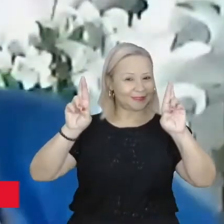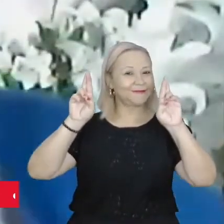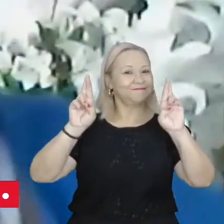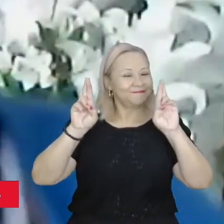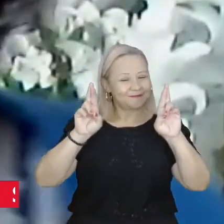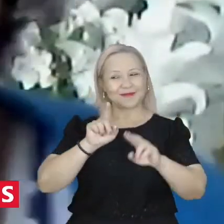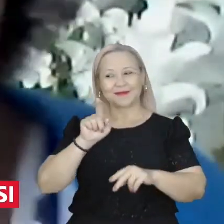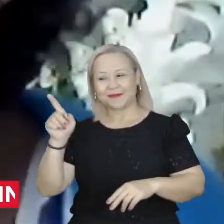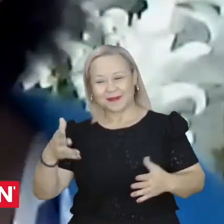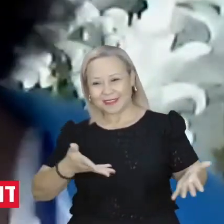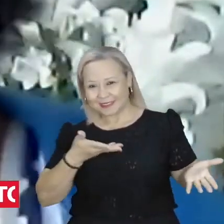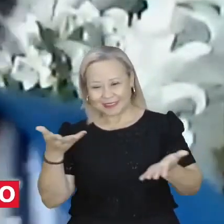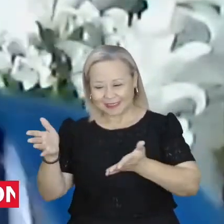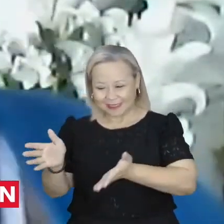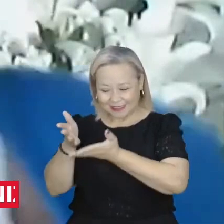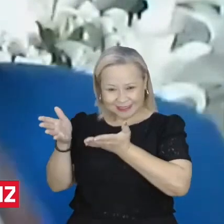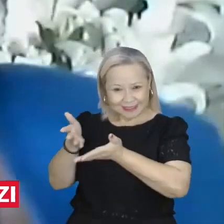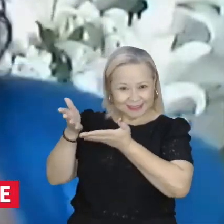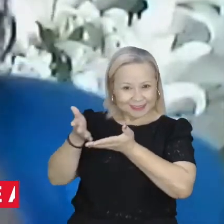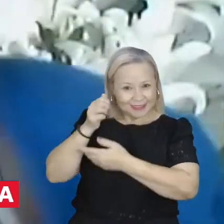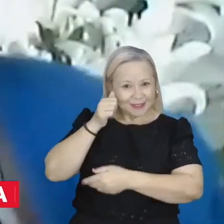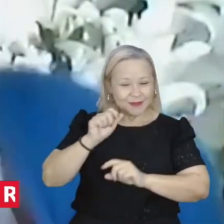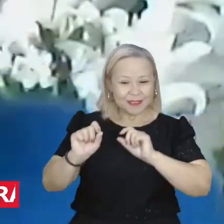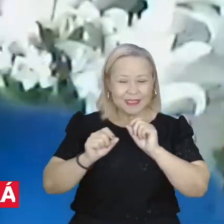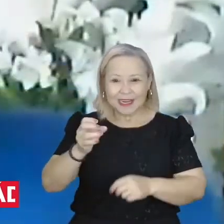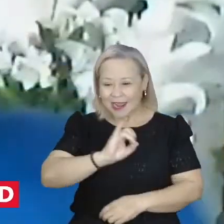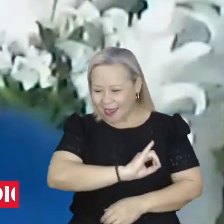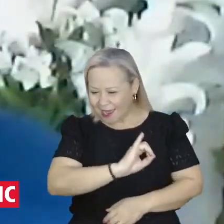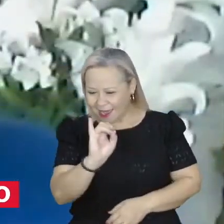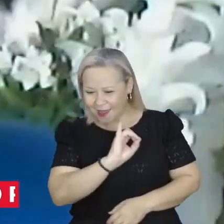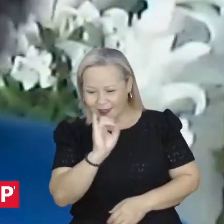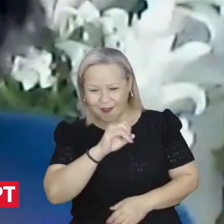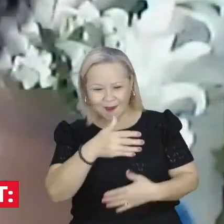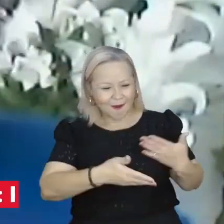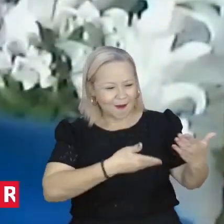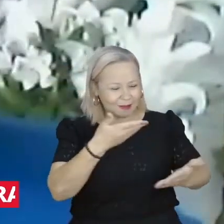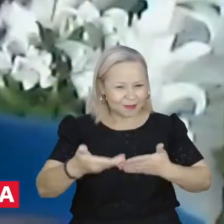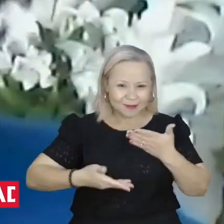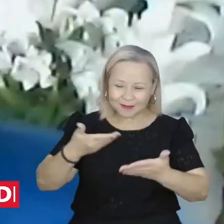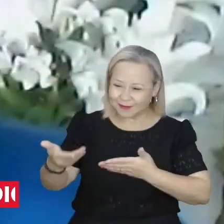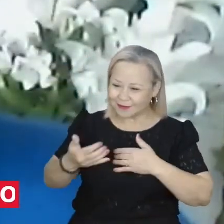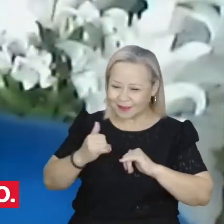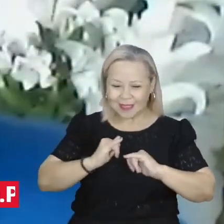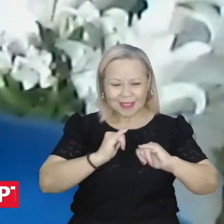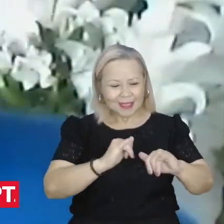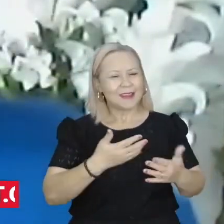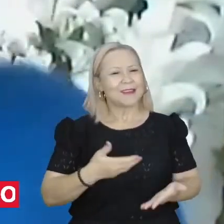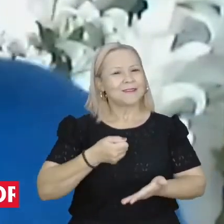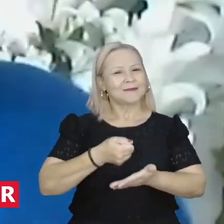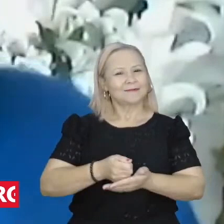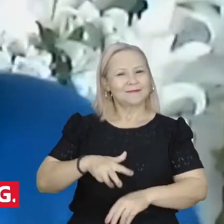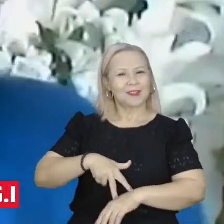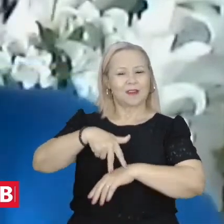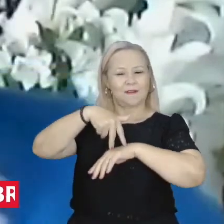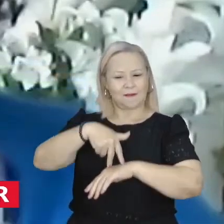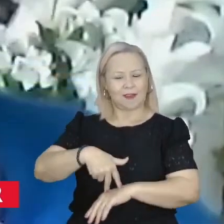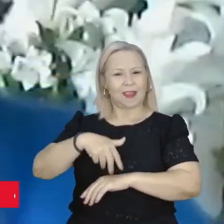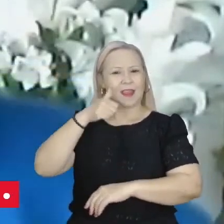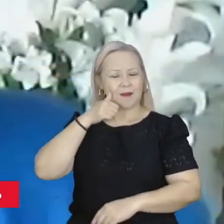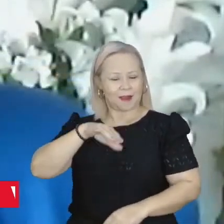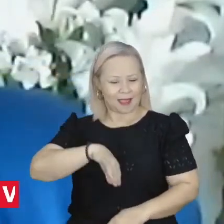momento também, que é o de dar suporte para essas mulheres serem candidatas, né? E